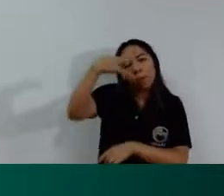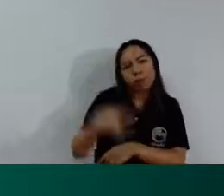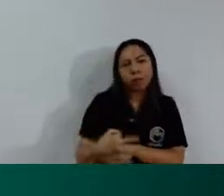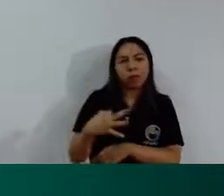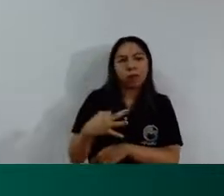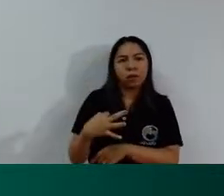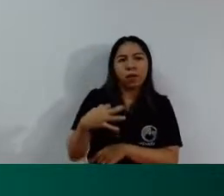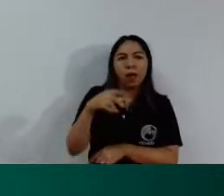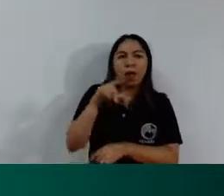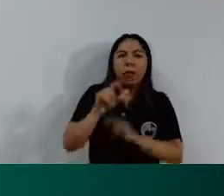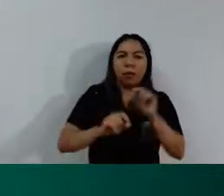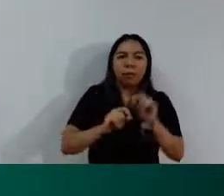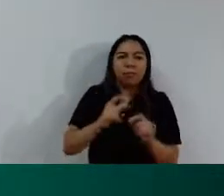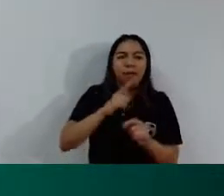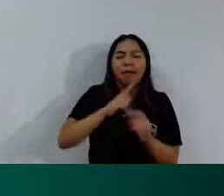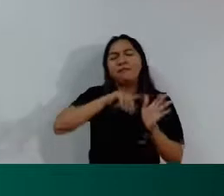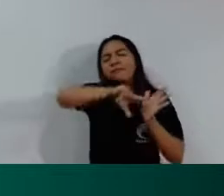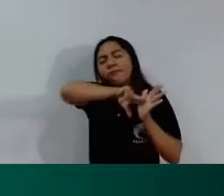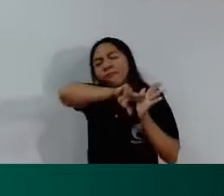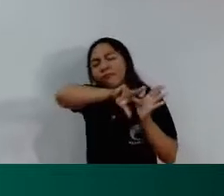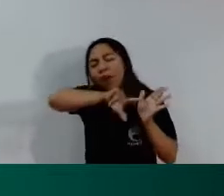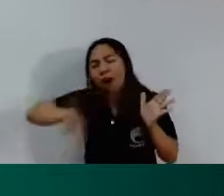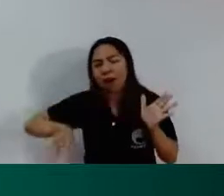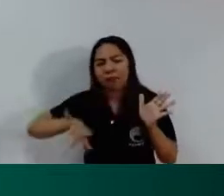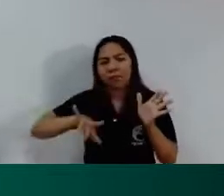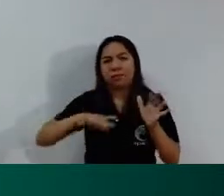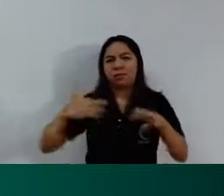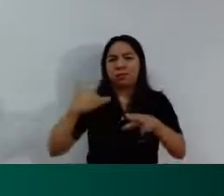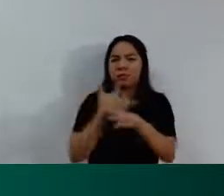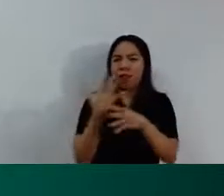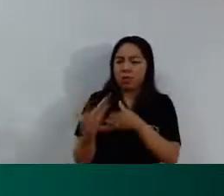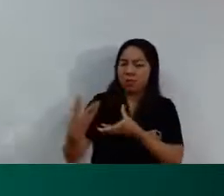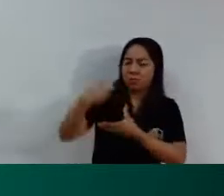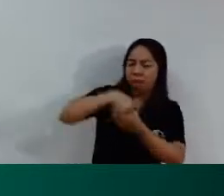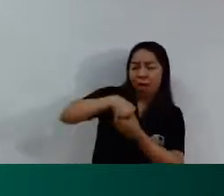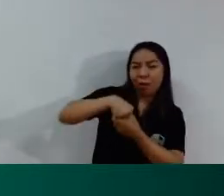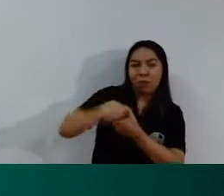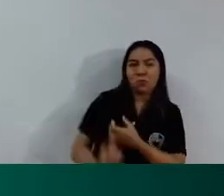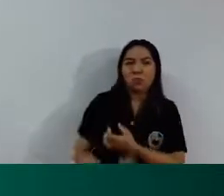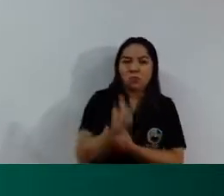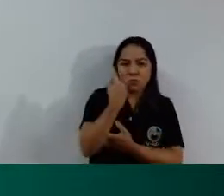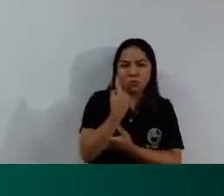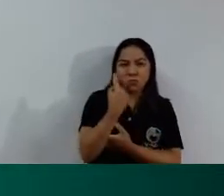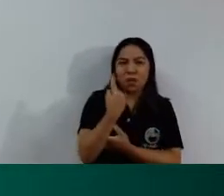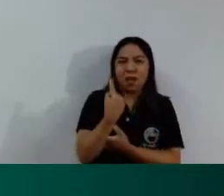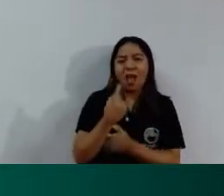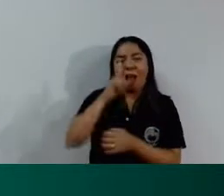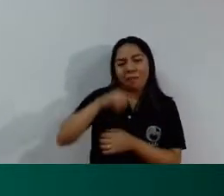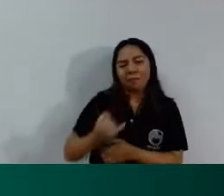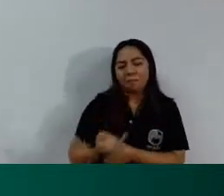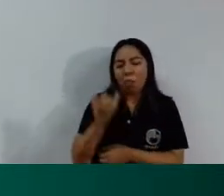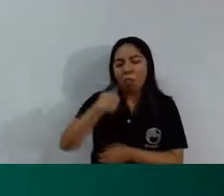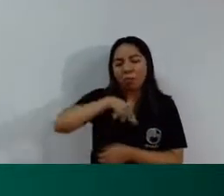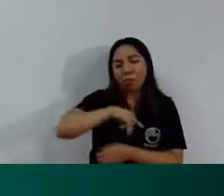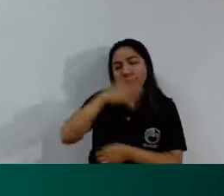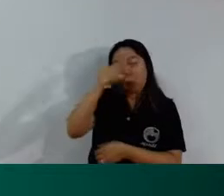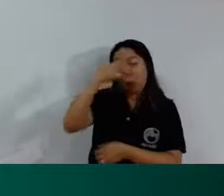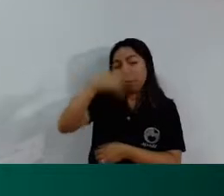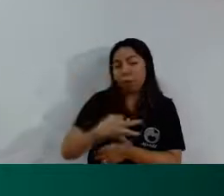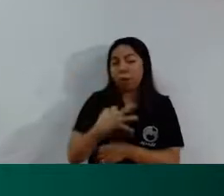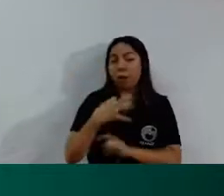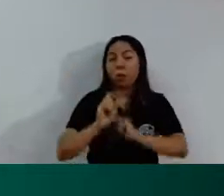que habitam se várias cidades em uma só isso é muito importante a gente compreender